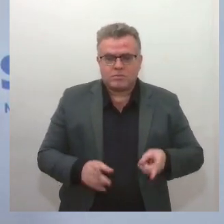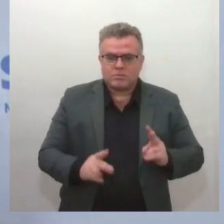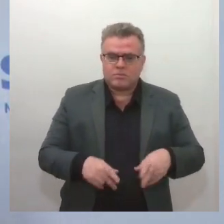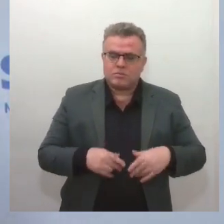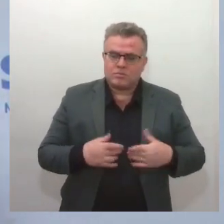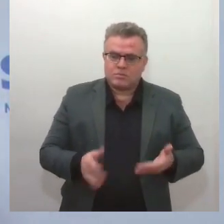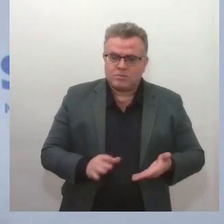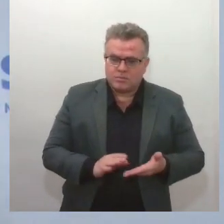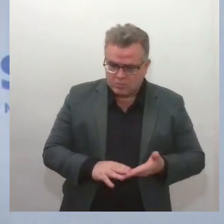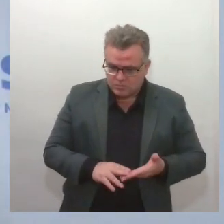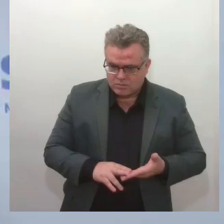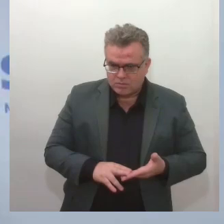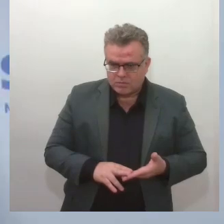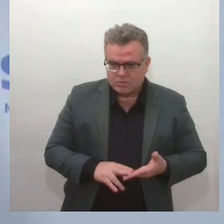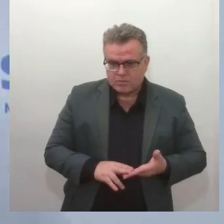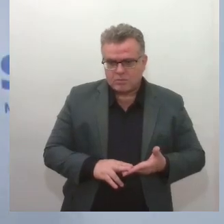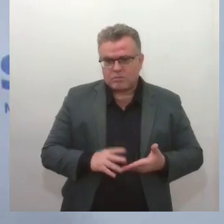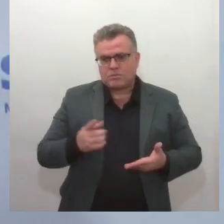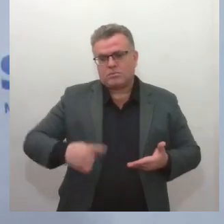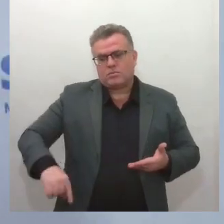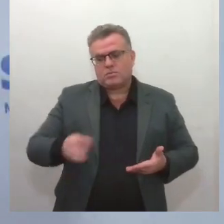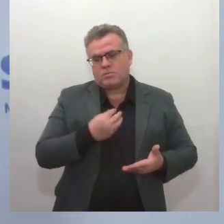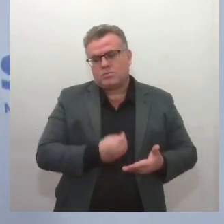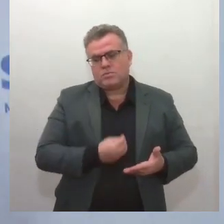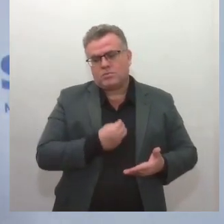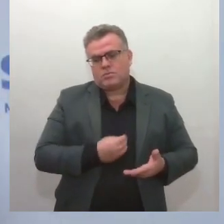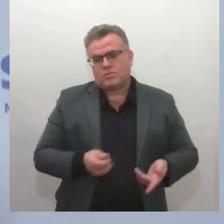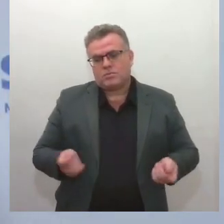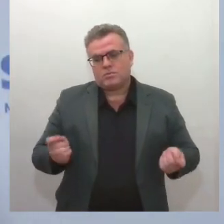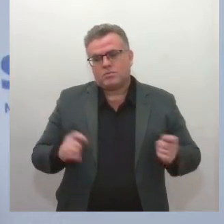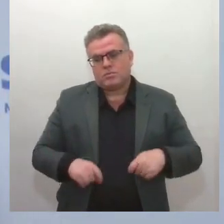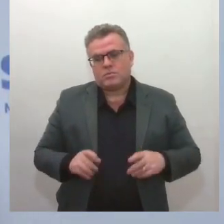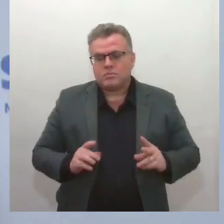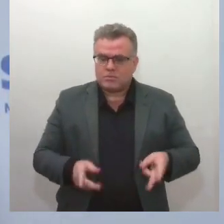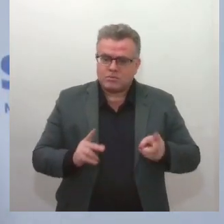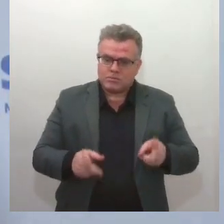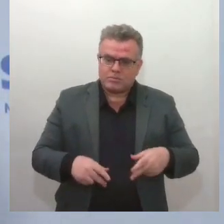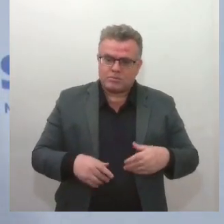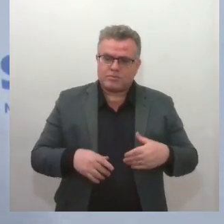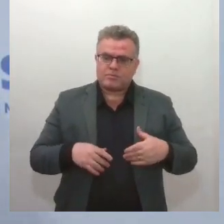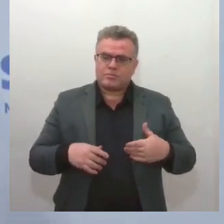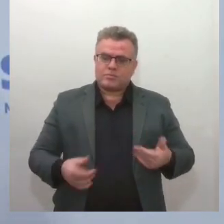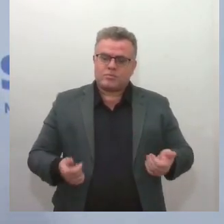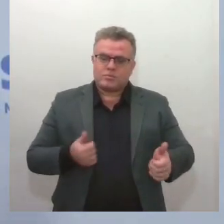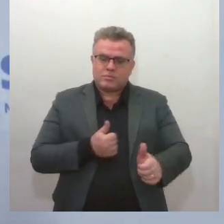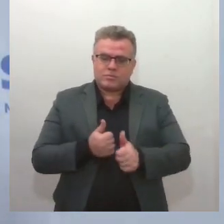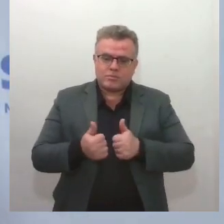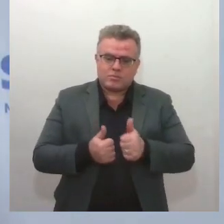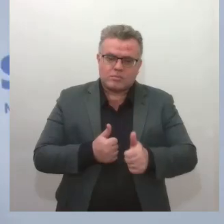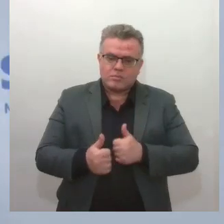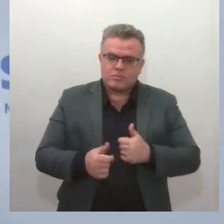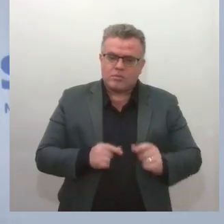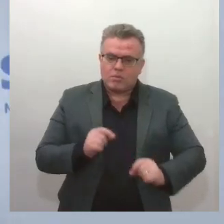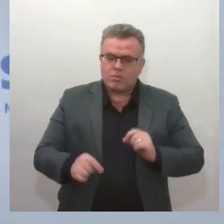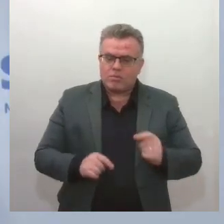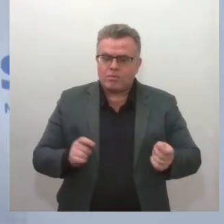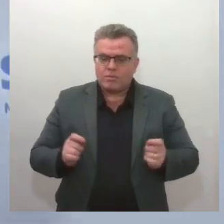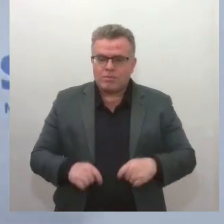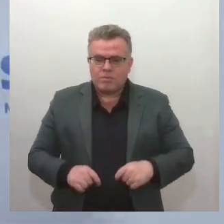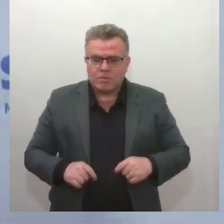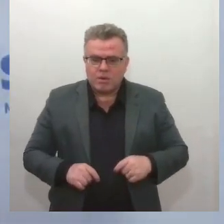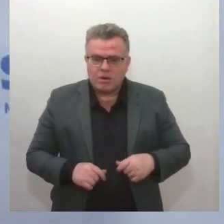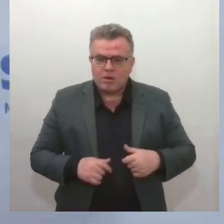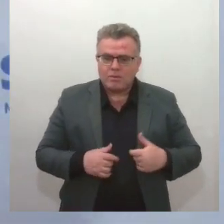nossas vidas. Além, né, da perseguição que nós sofremos, né, do fundamentalismo religioso, como se